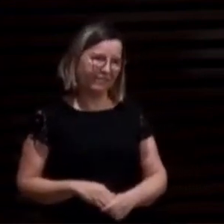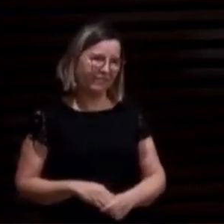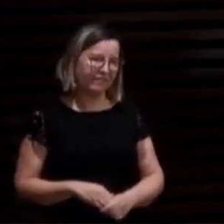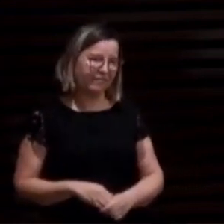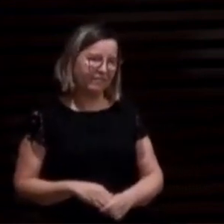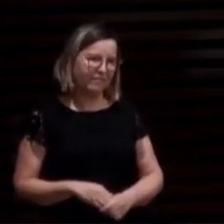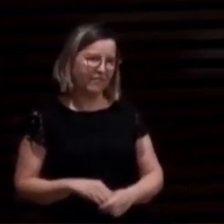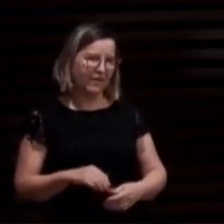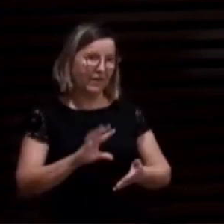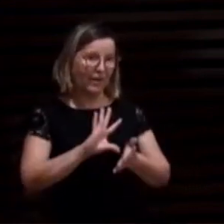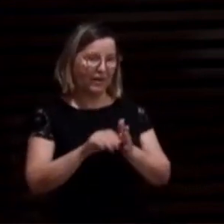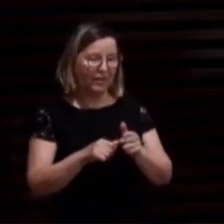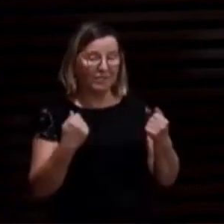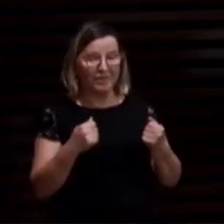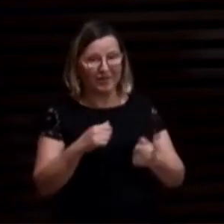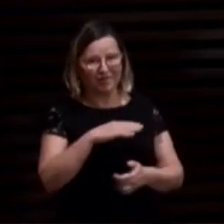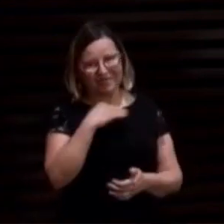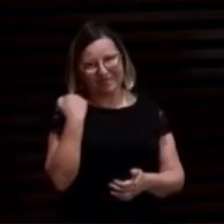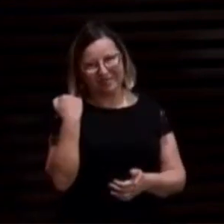O ladrão precisa ser morto.